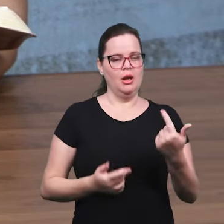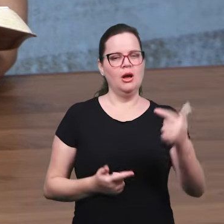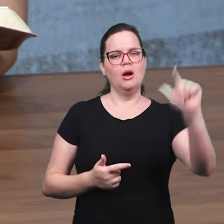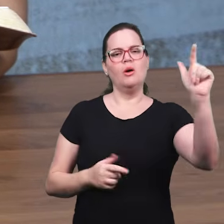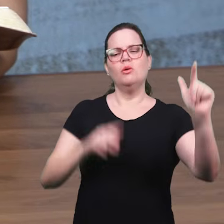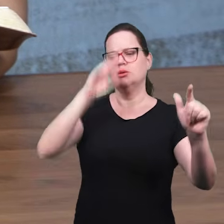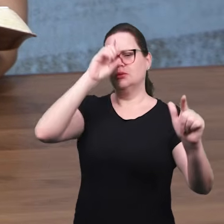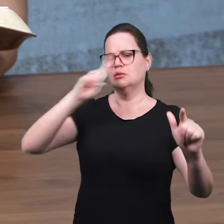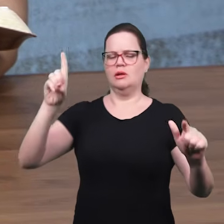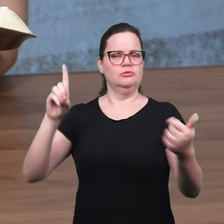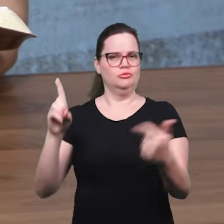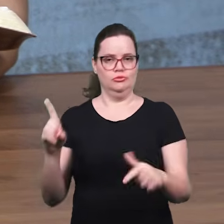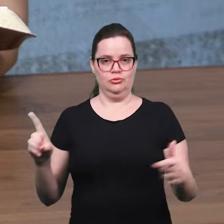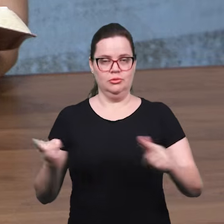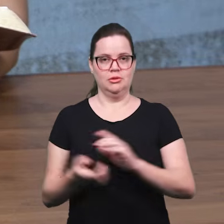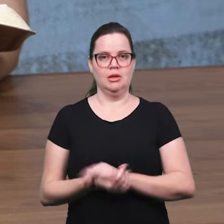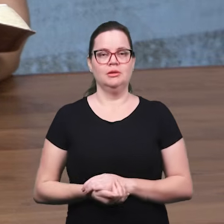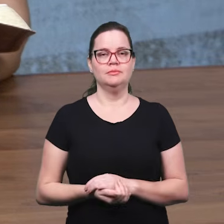há mais.